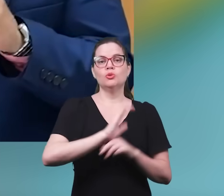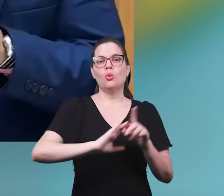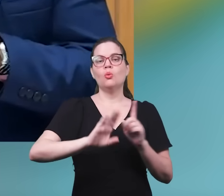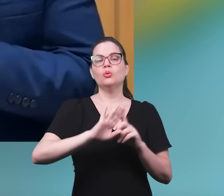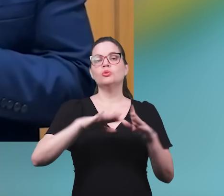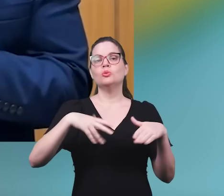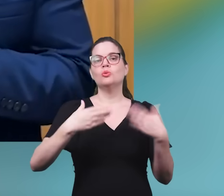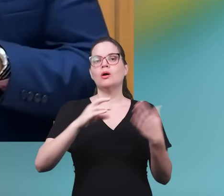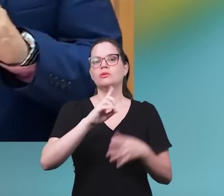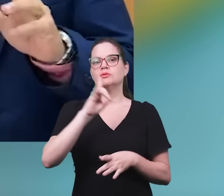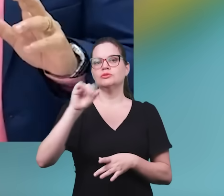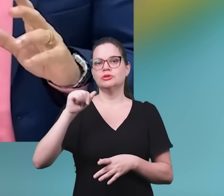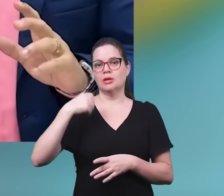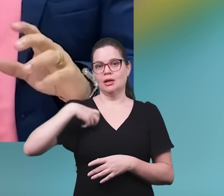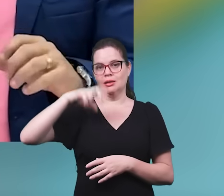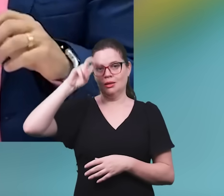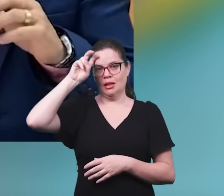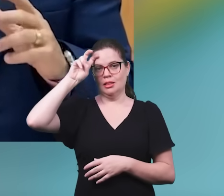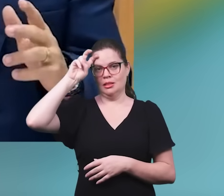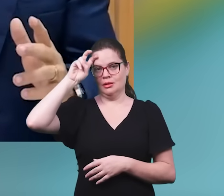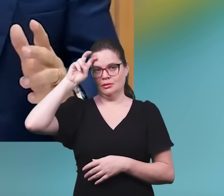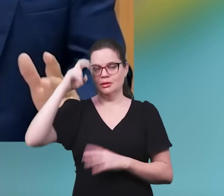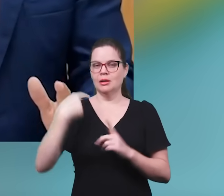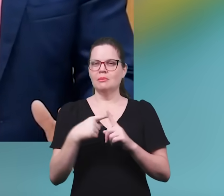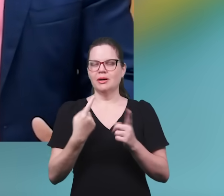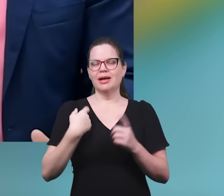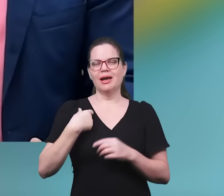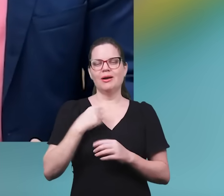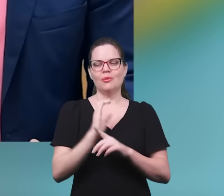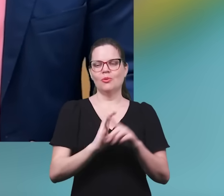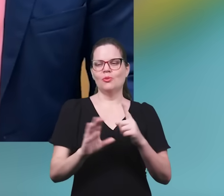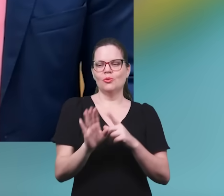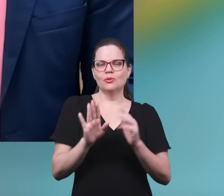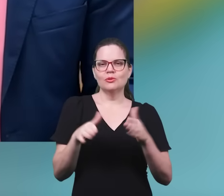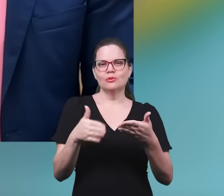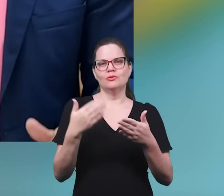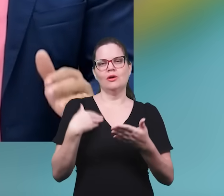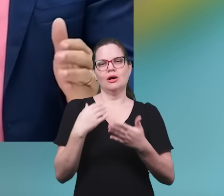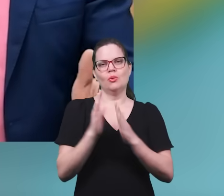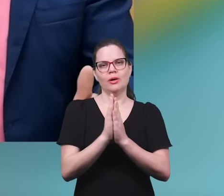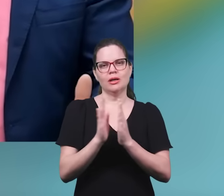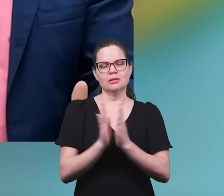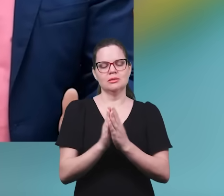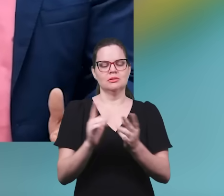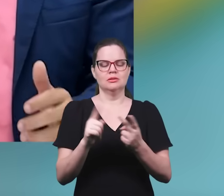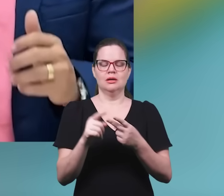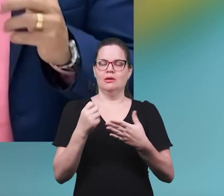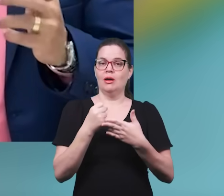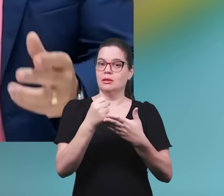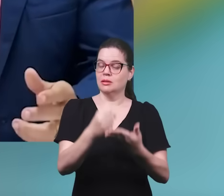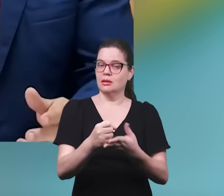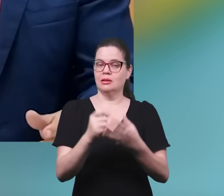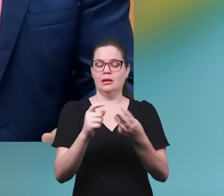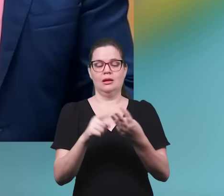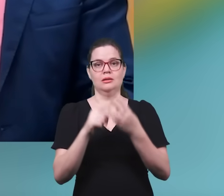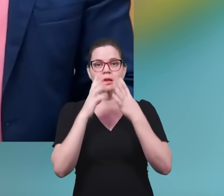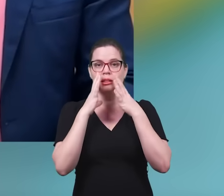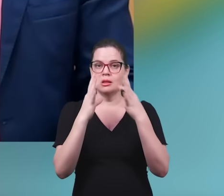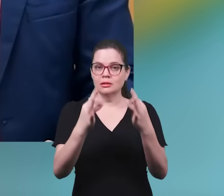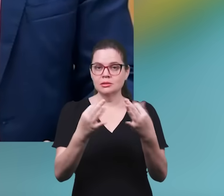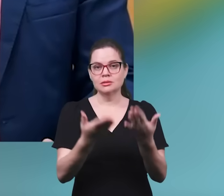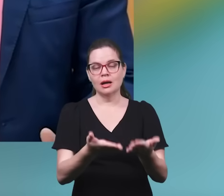de quinta-feira. Isso nos chamou a atenção, porque é um culto, mais voltado para a assistência, para a